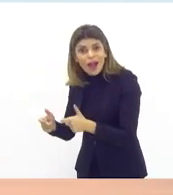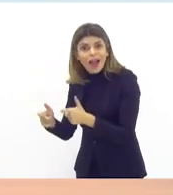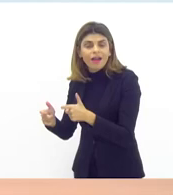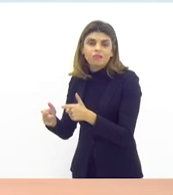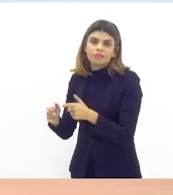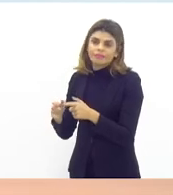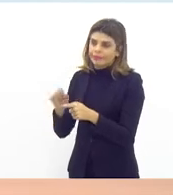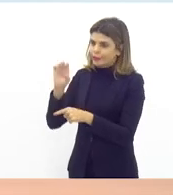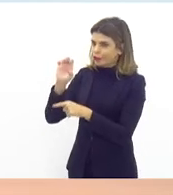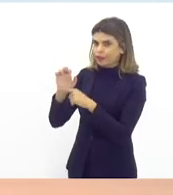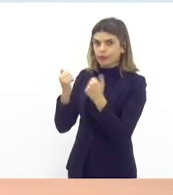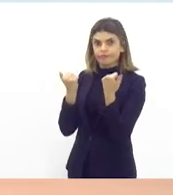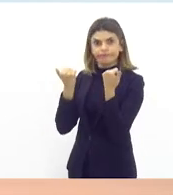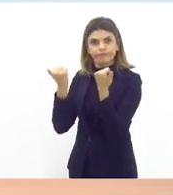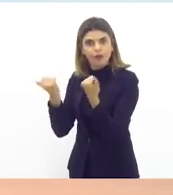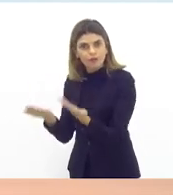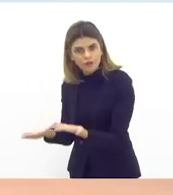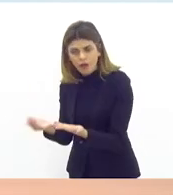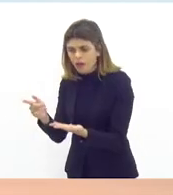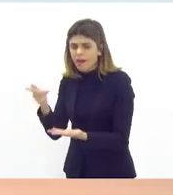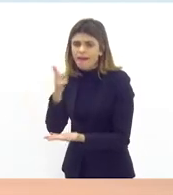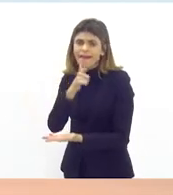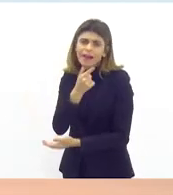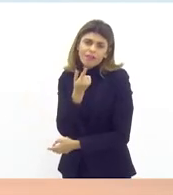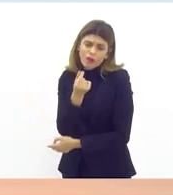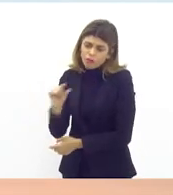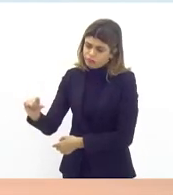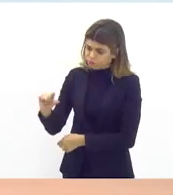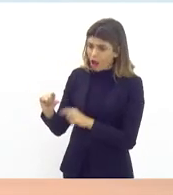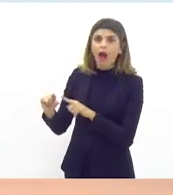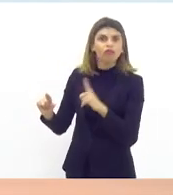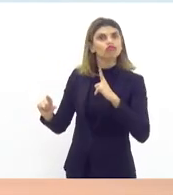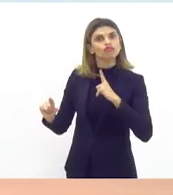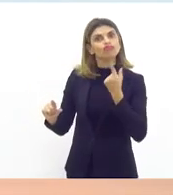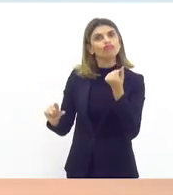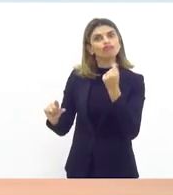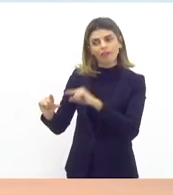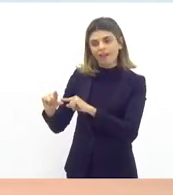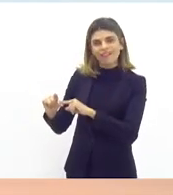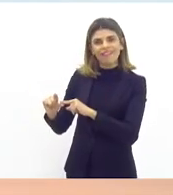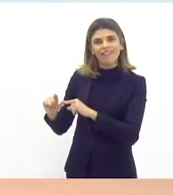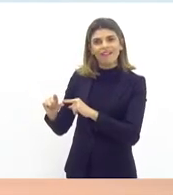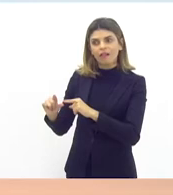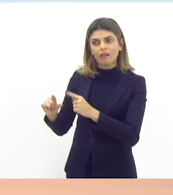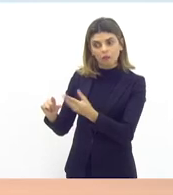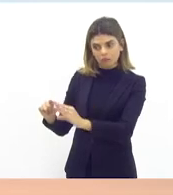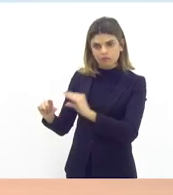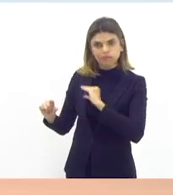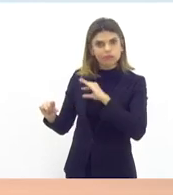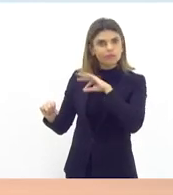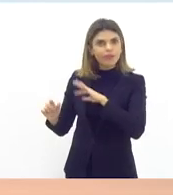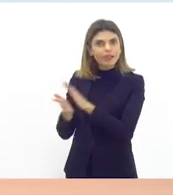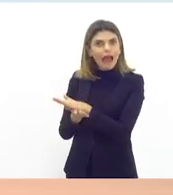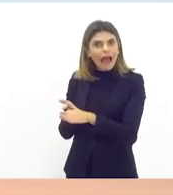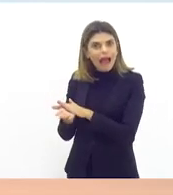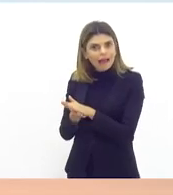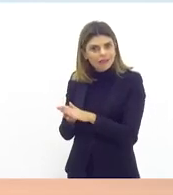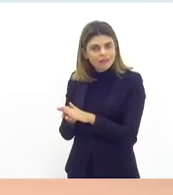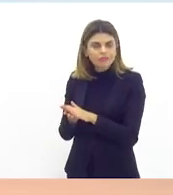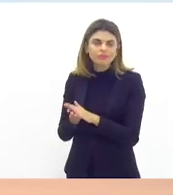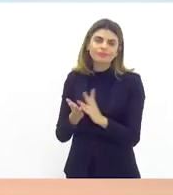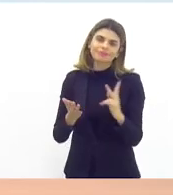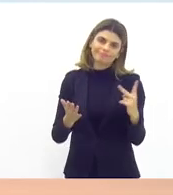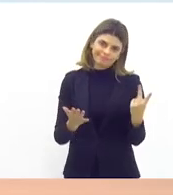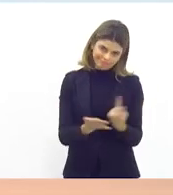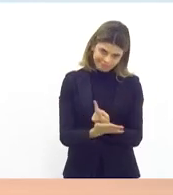O Estado que deu o benefício fiscal, ele ganha pouquinho, mas ganha alguma coisa quando ele não ganharia nada. Então, o que acontece? O que